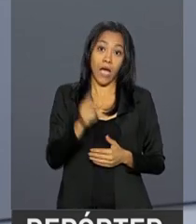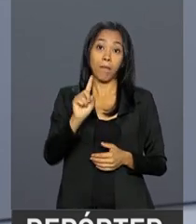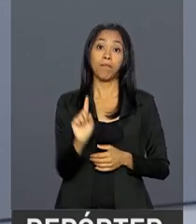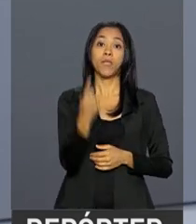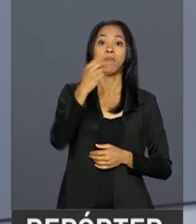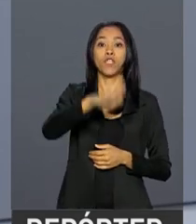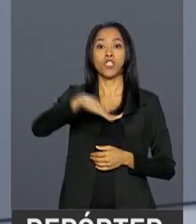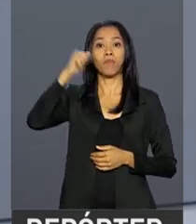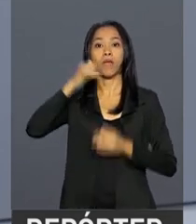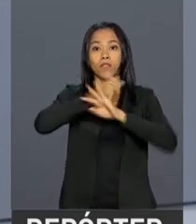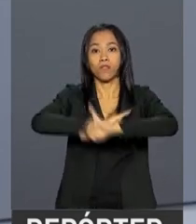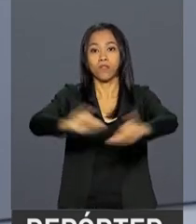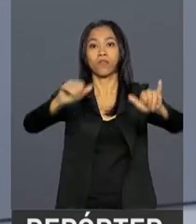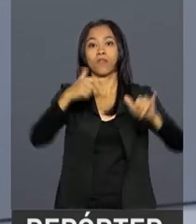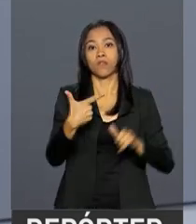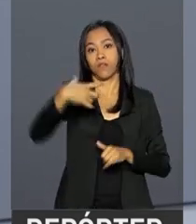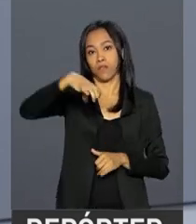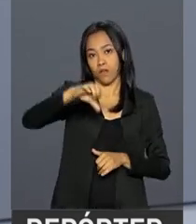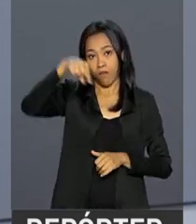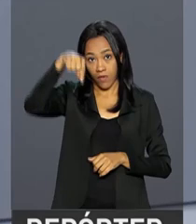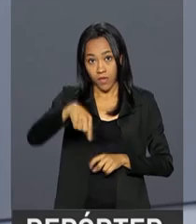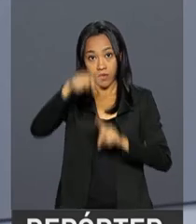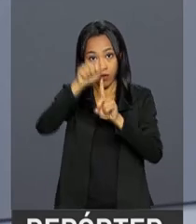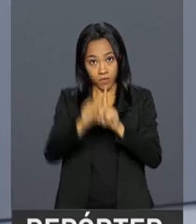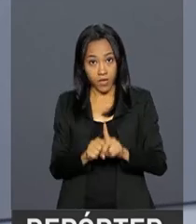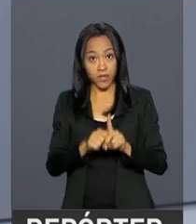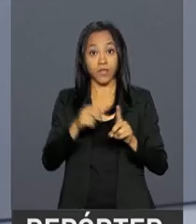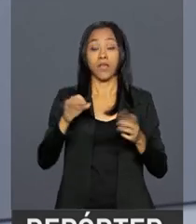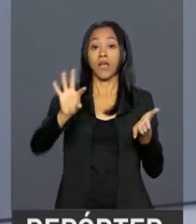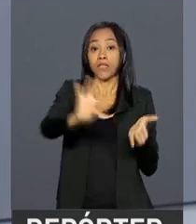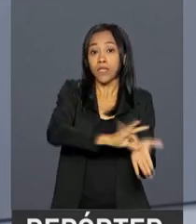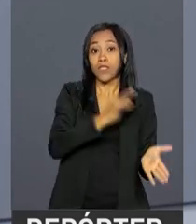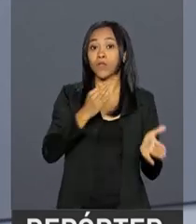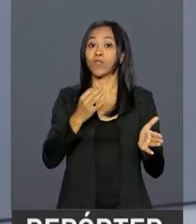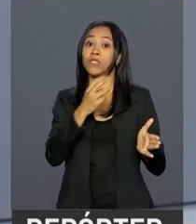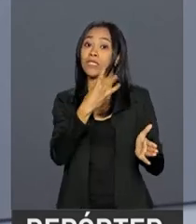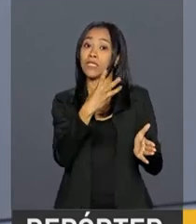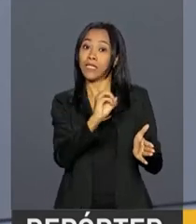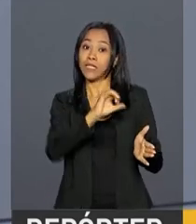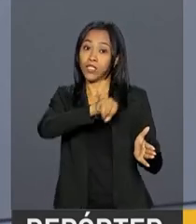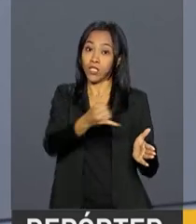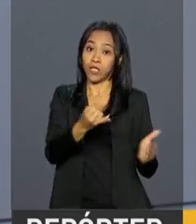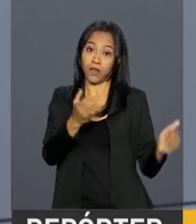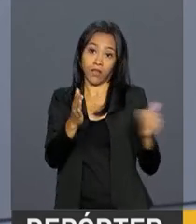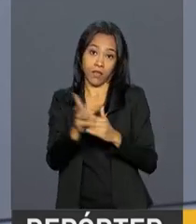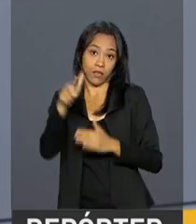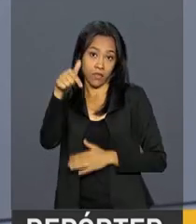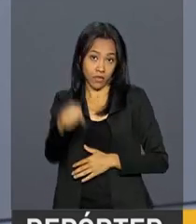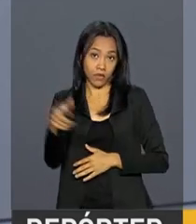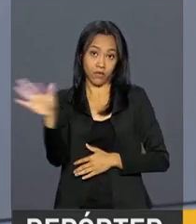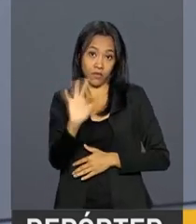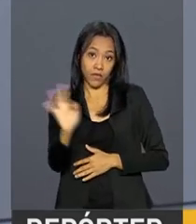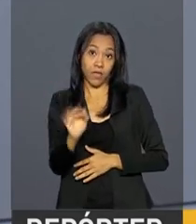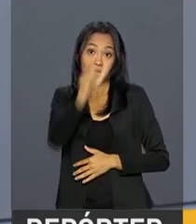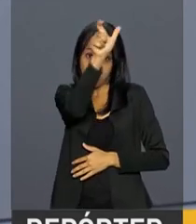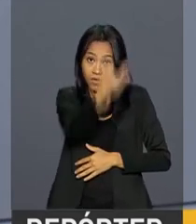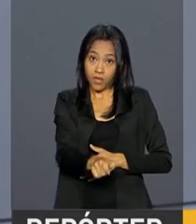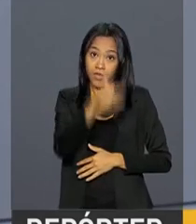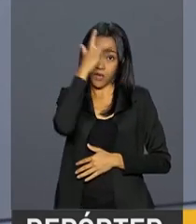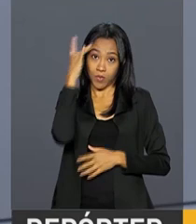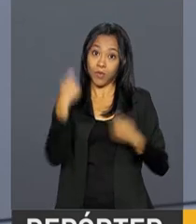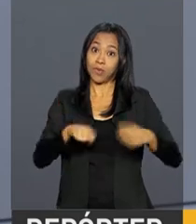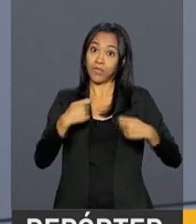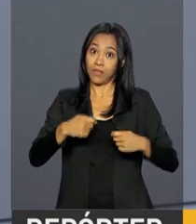dia 29 deste mês. As matrículas serão entre os dias 30 de janeiro e 7 de fevereiro. E o candidato deve